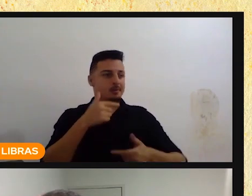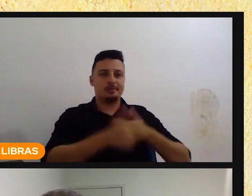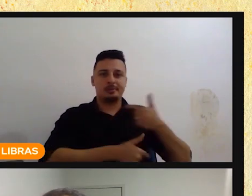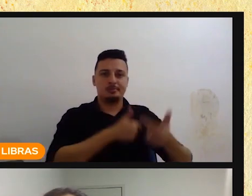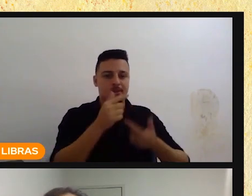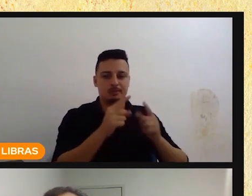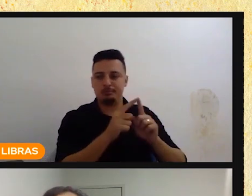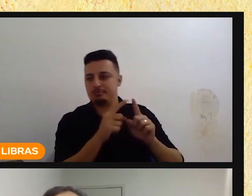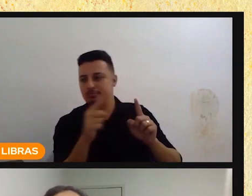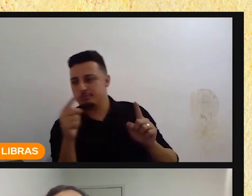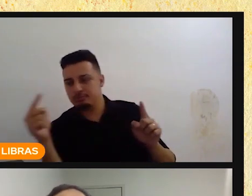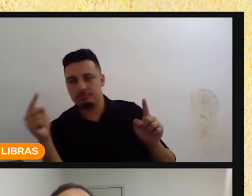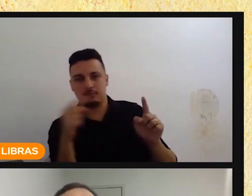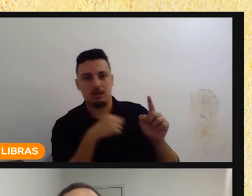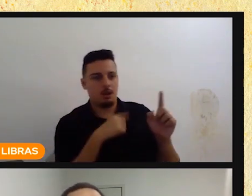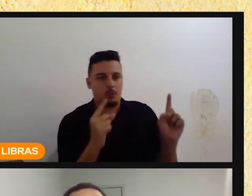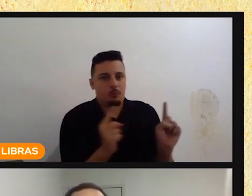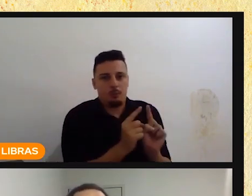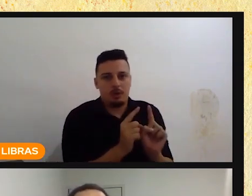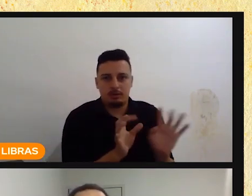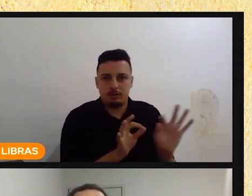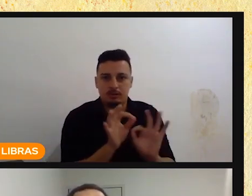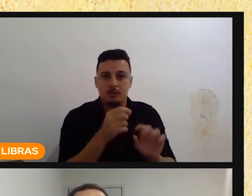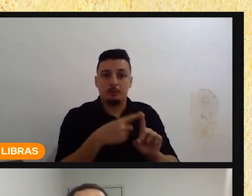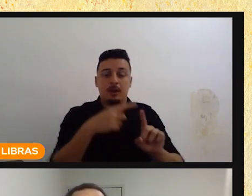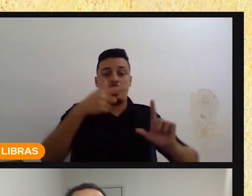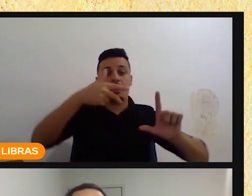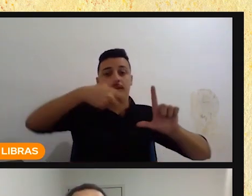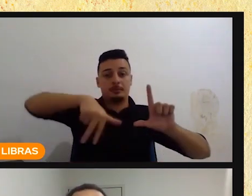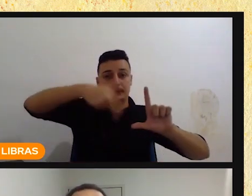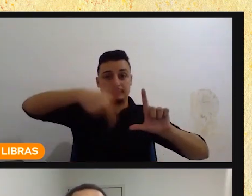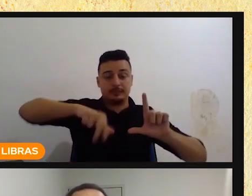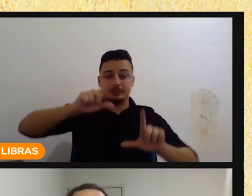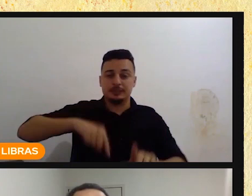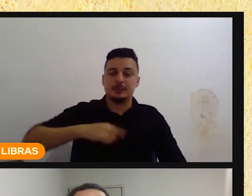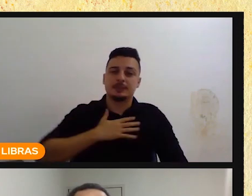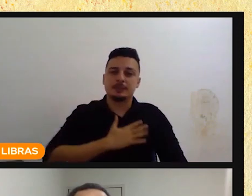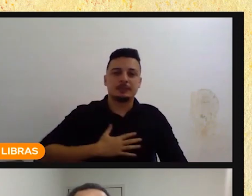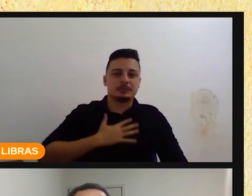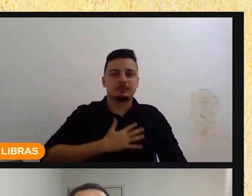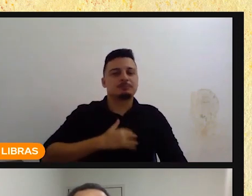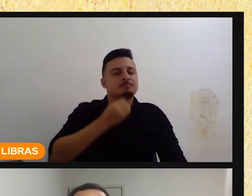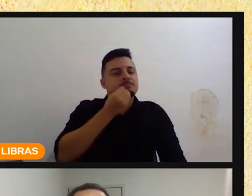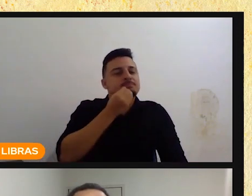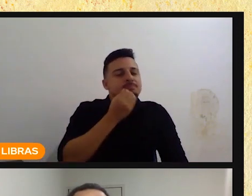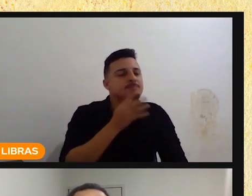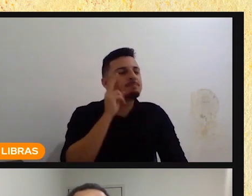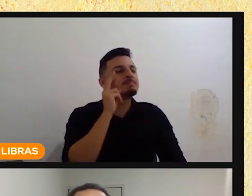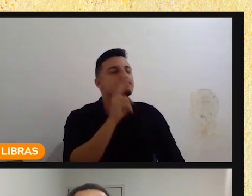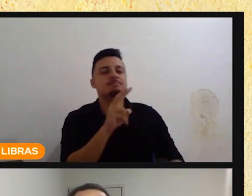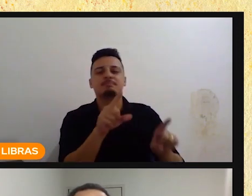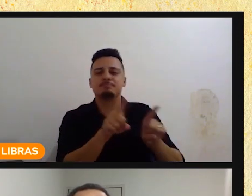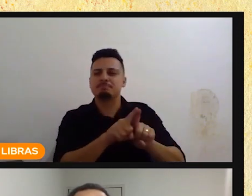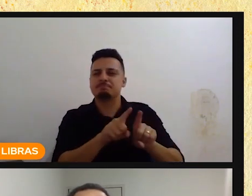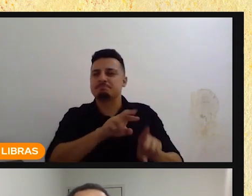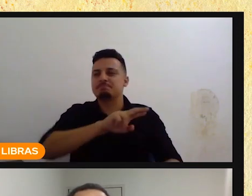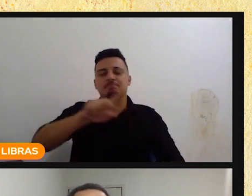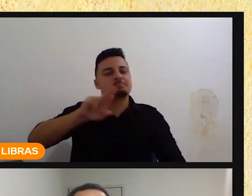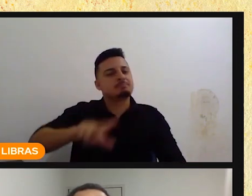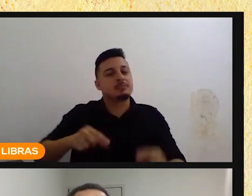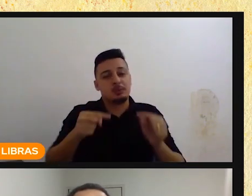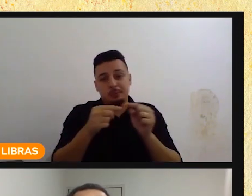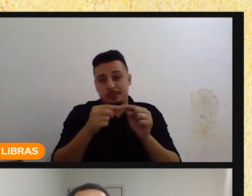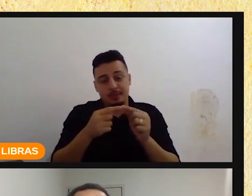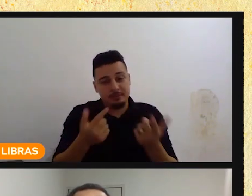curta. Eu acho que a animação é um formato que de fato traz a experimentação da linguagem como qualquer outro gênero, assim, e às vezes o